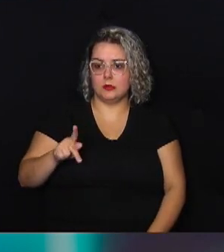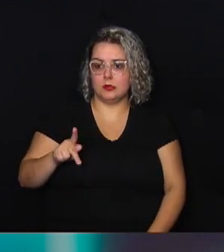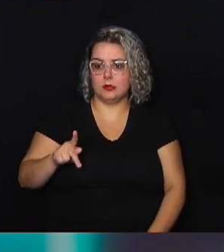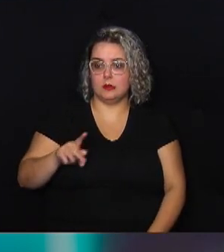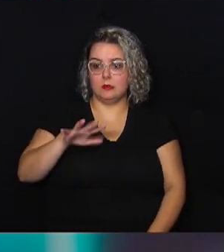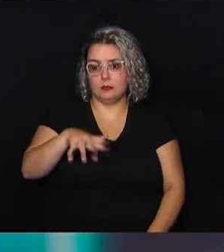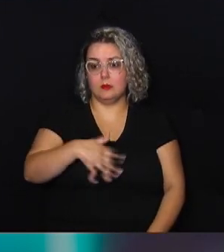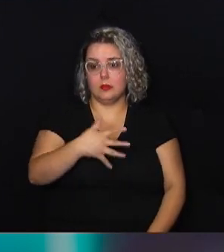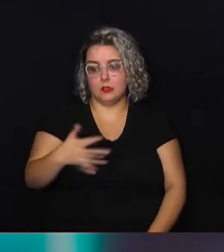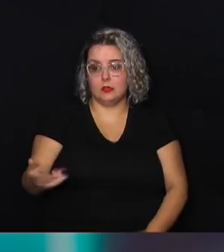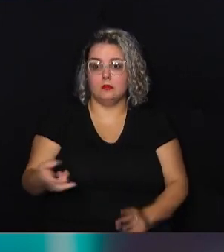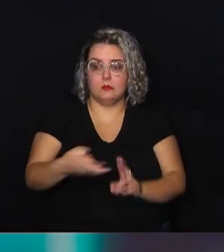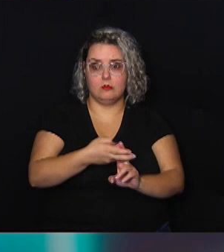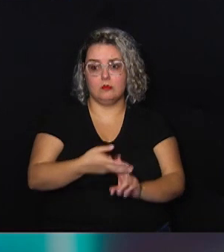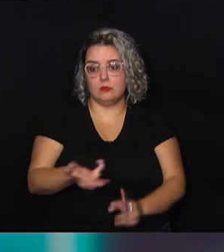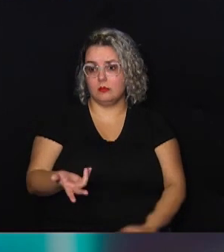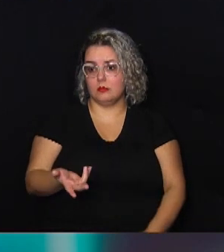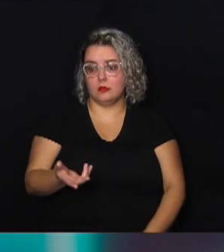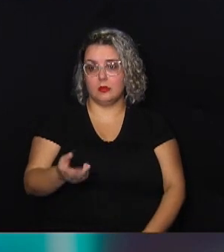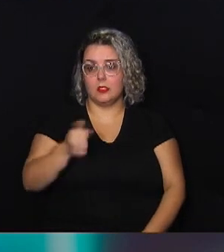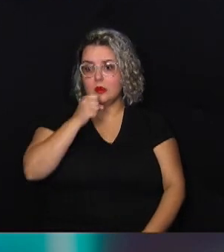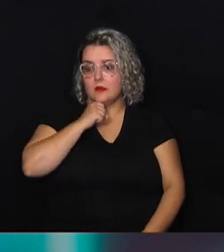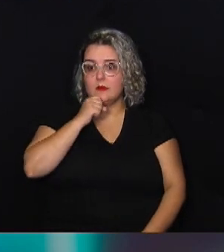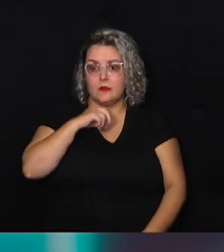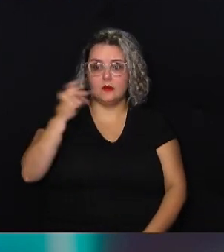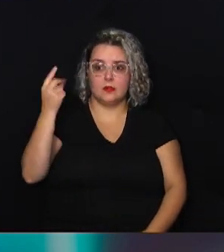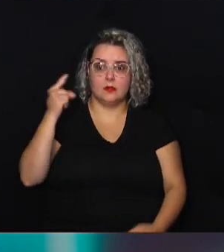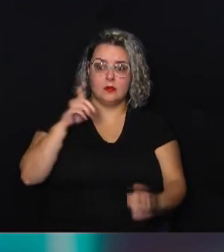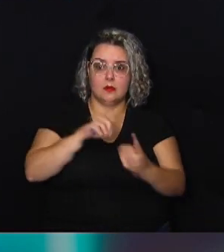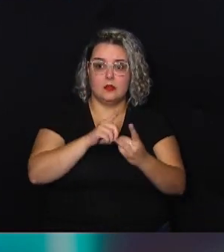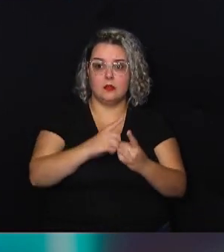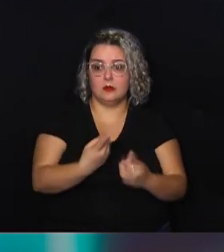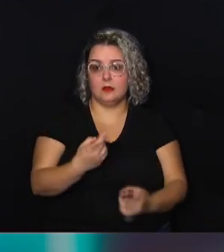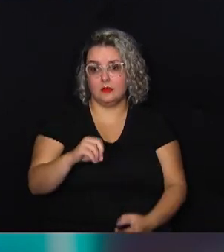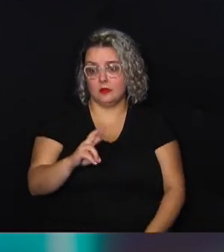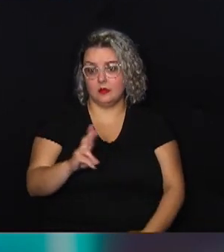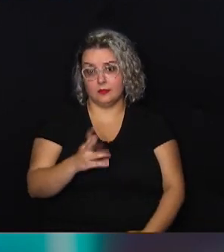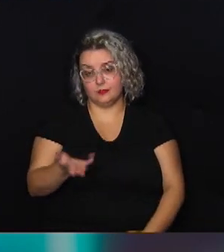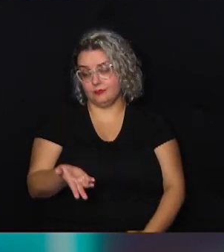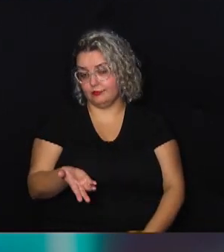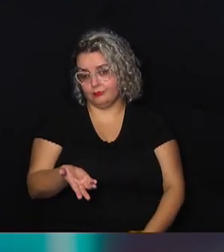é desatualizada. Uma consulta médica, por exemplo, é pago R$10, né?